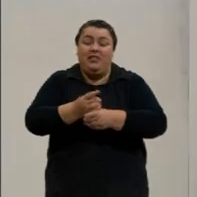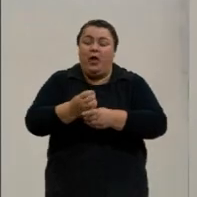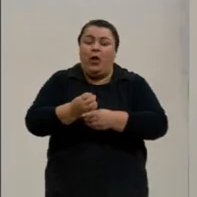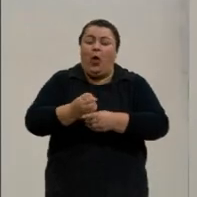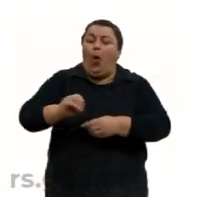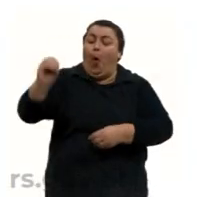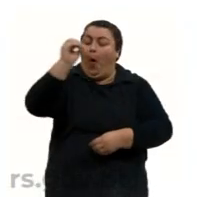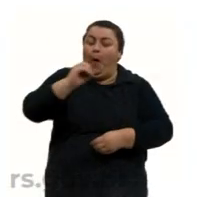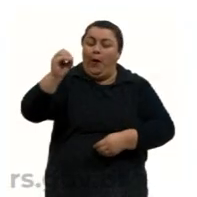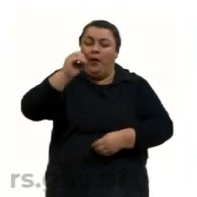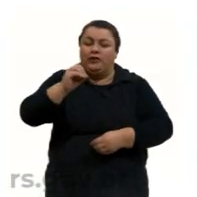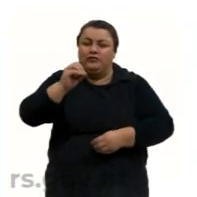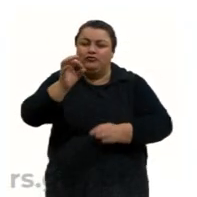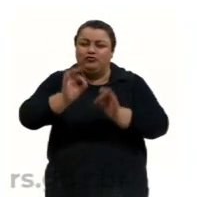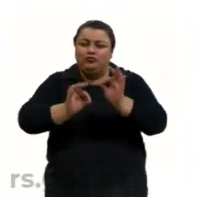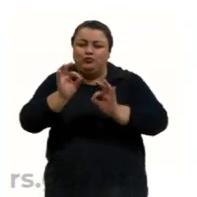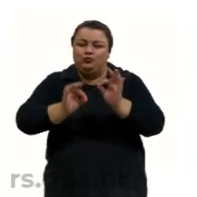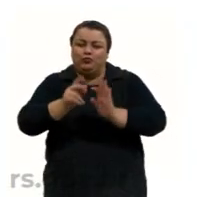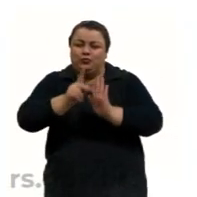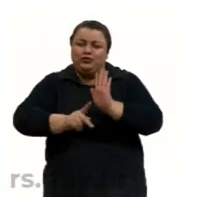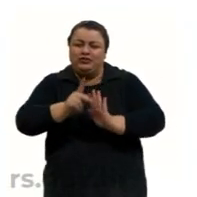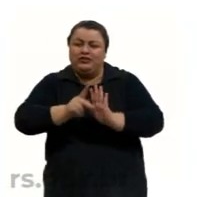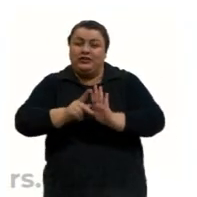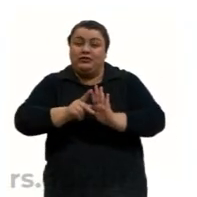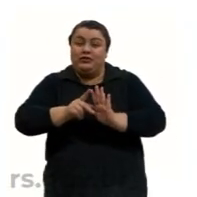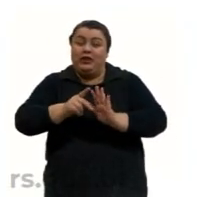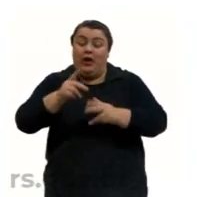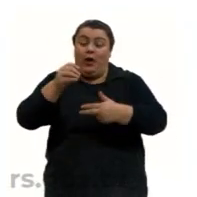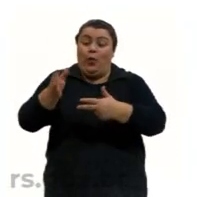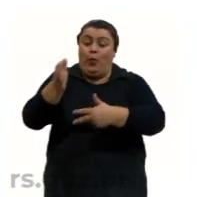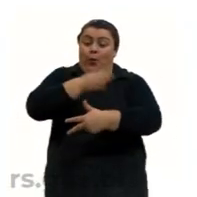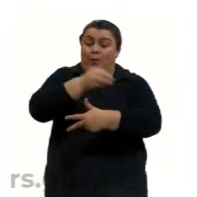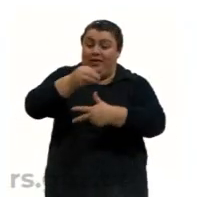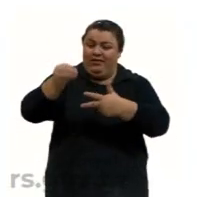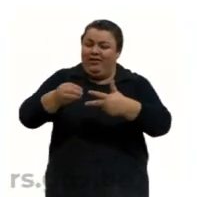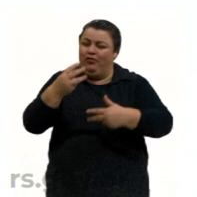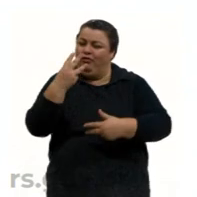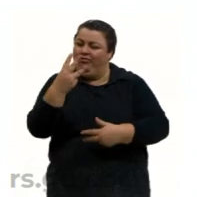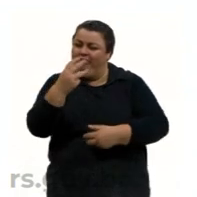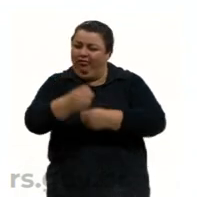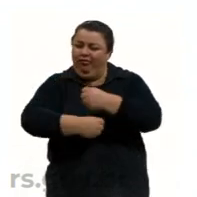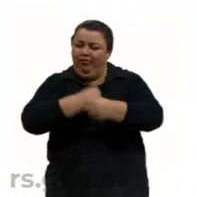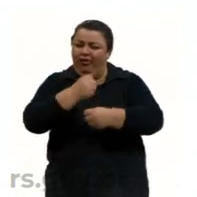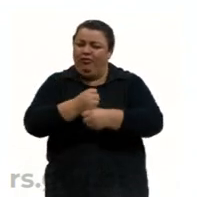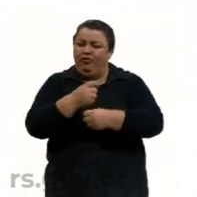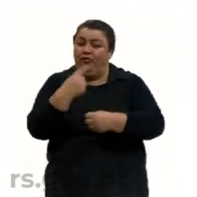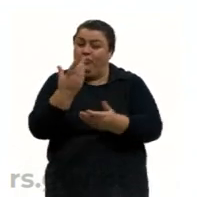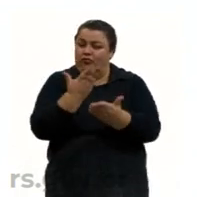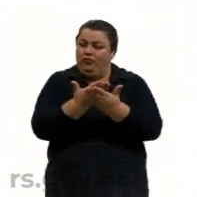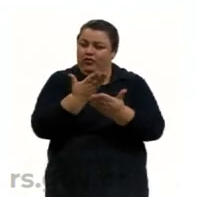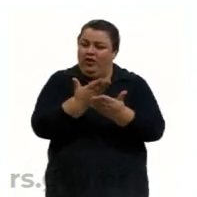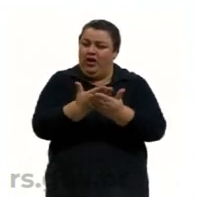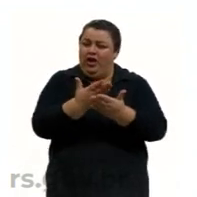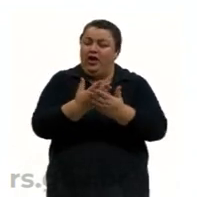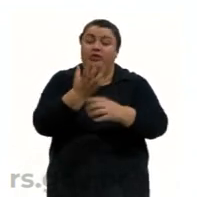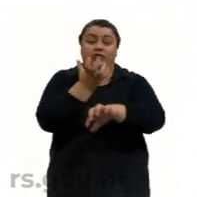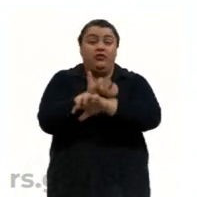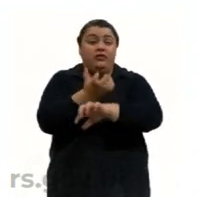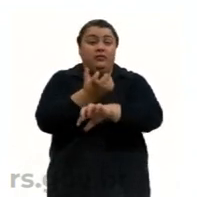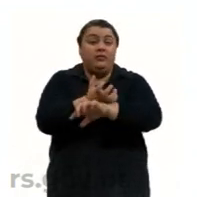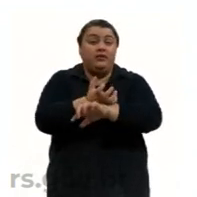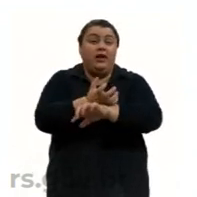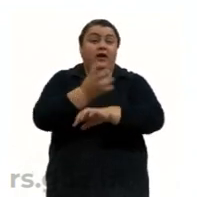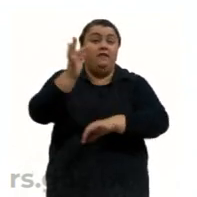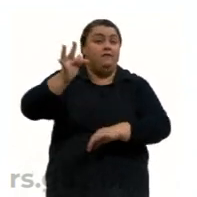projeto que é o Brenner a sua terceira Edição iremos estudarmos juntos ou componentes